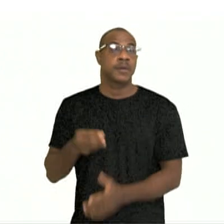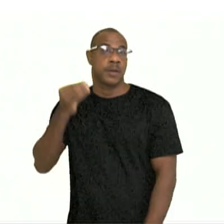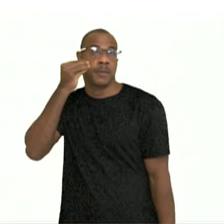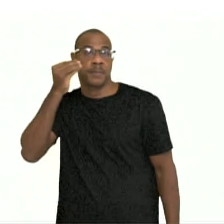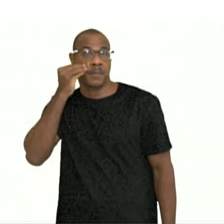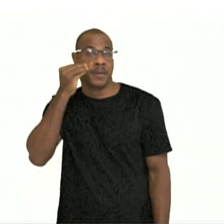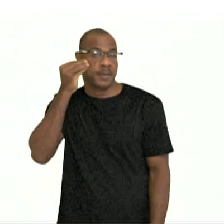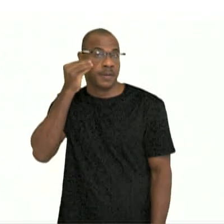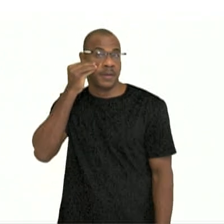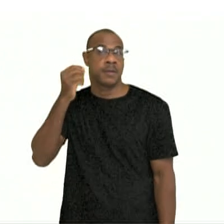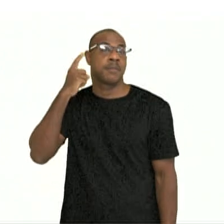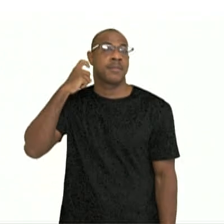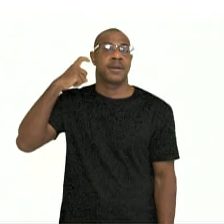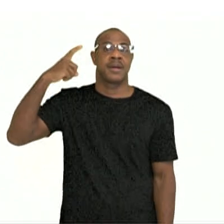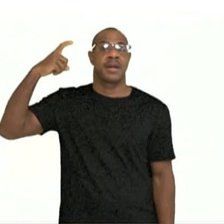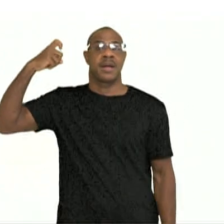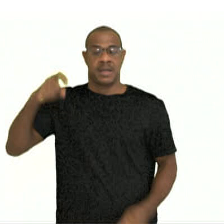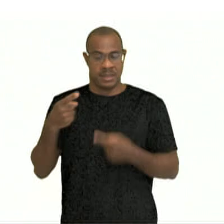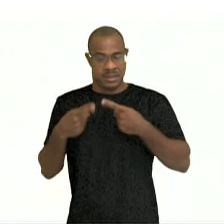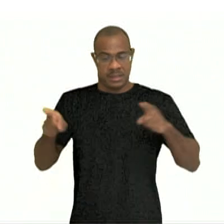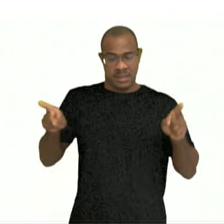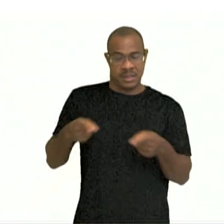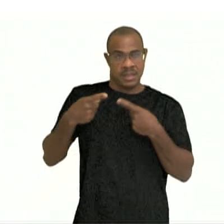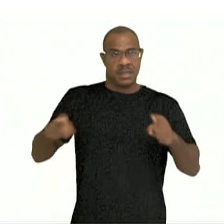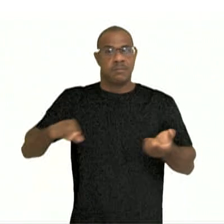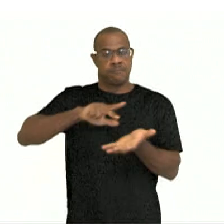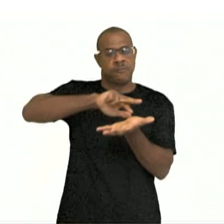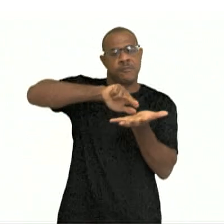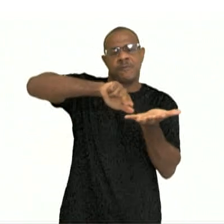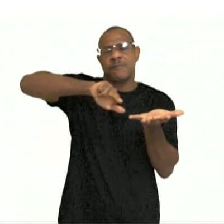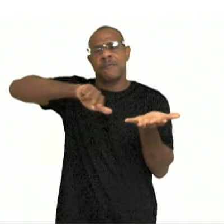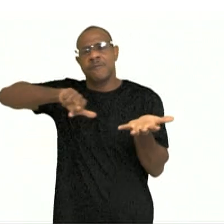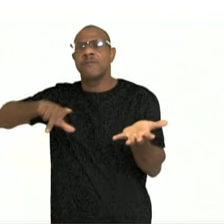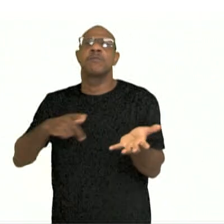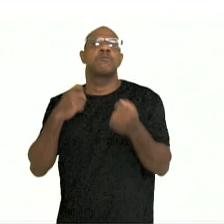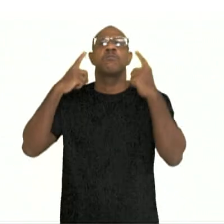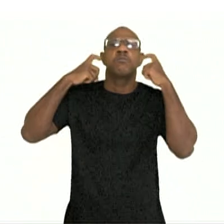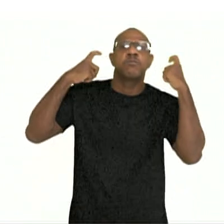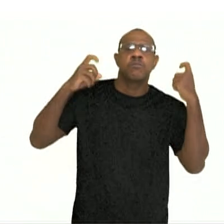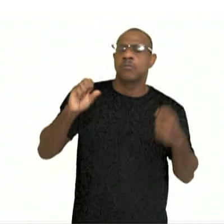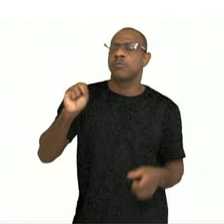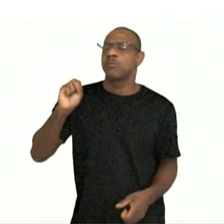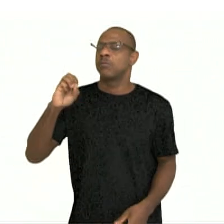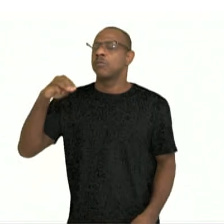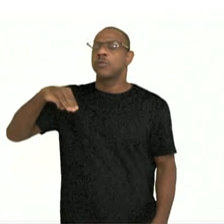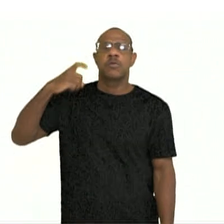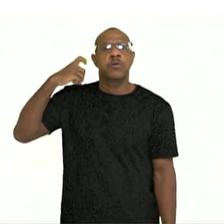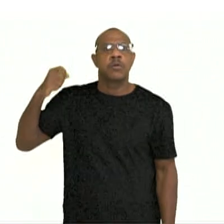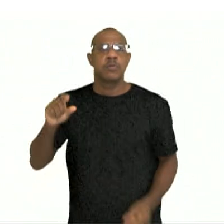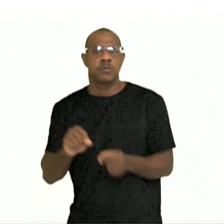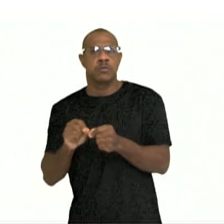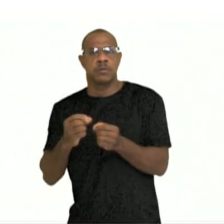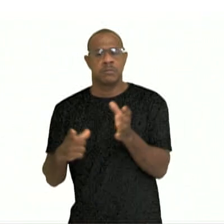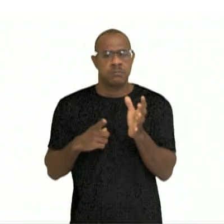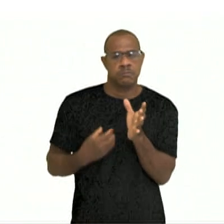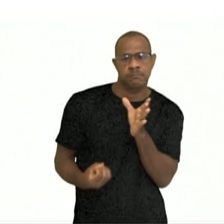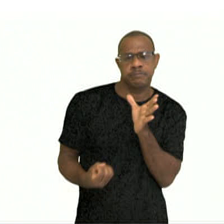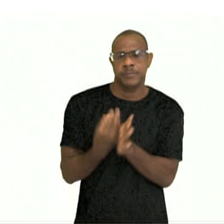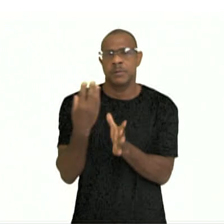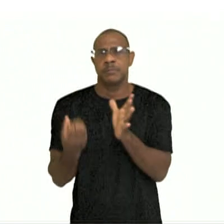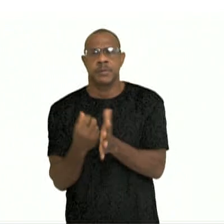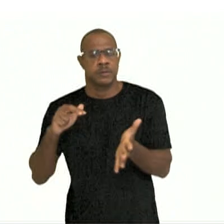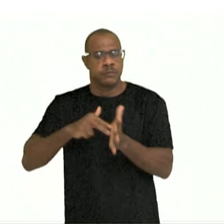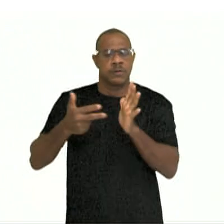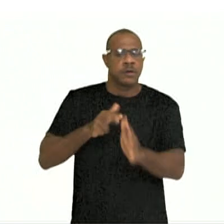Experimentação sonora e musical. As variações do som iam desenhando significados diferentes. E o homem